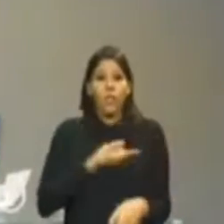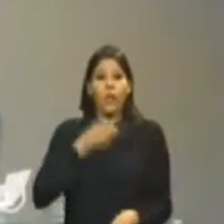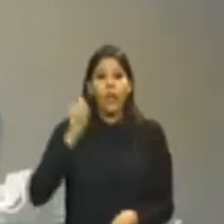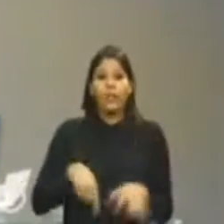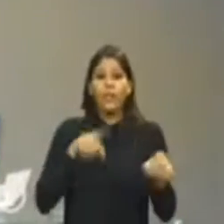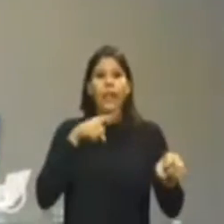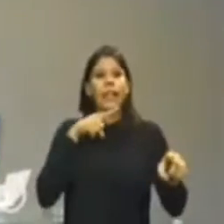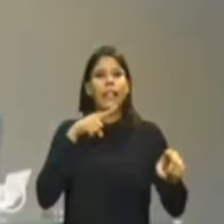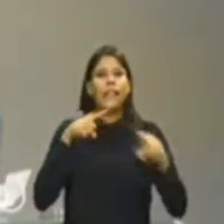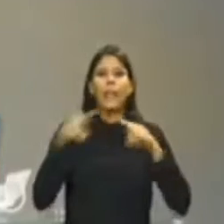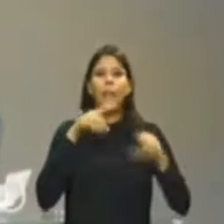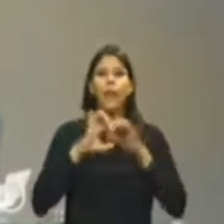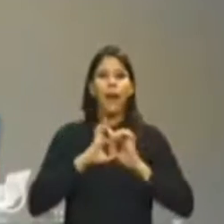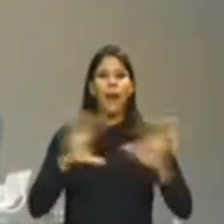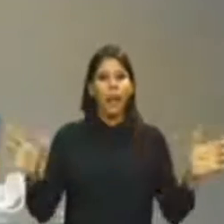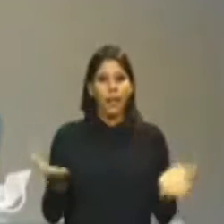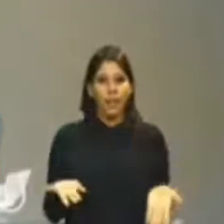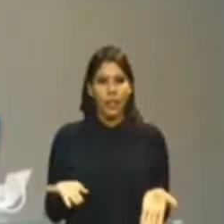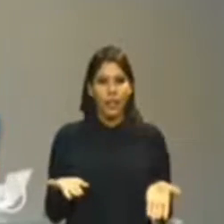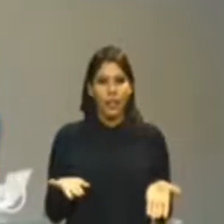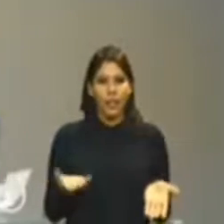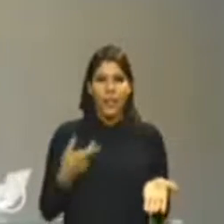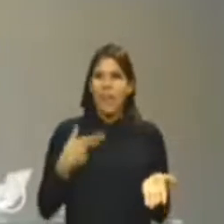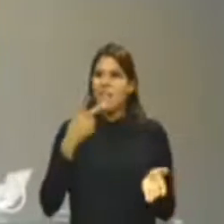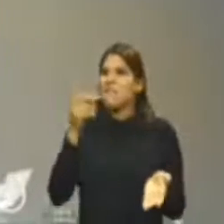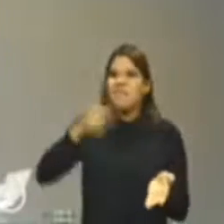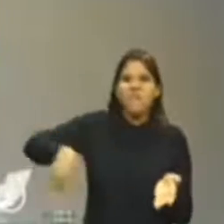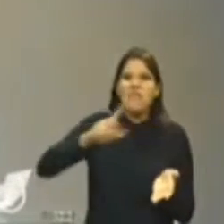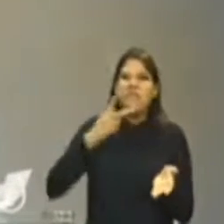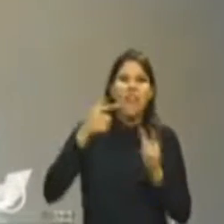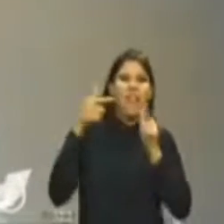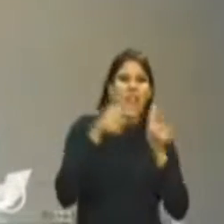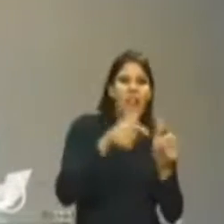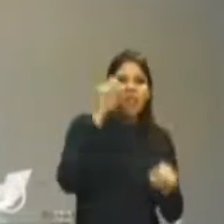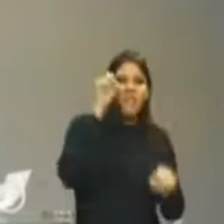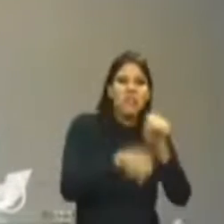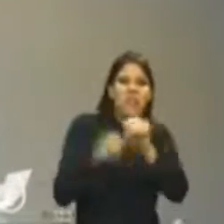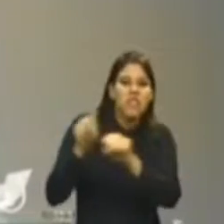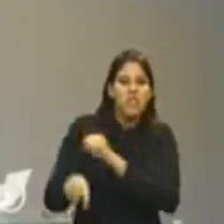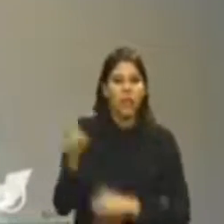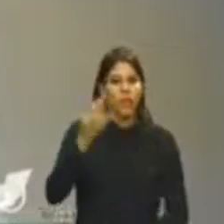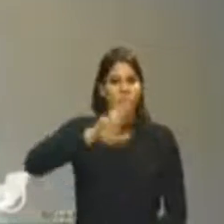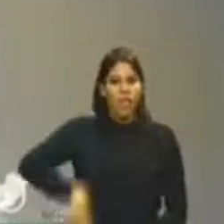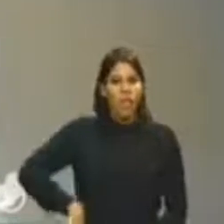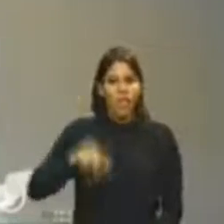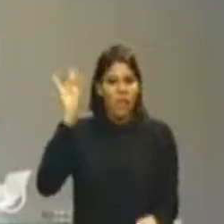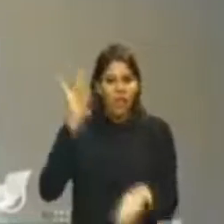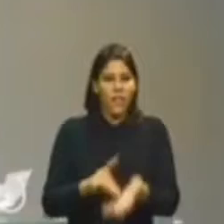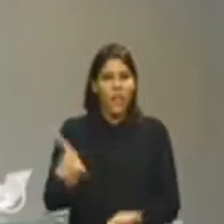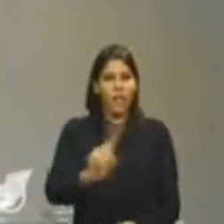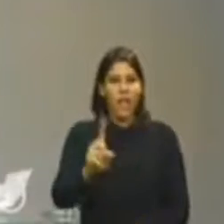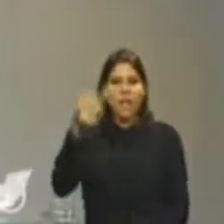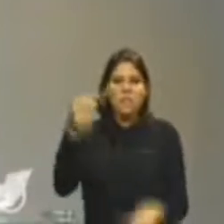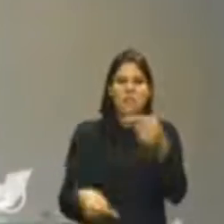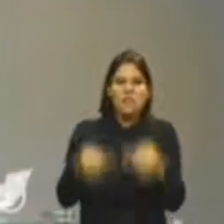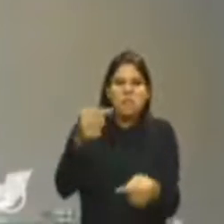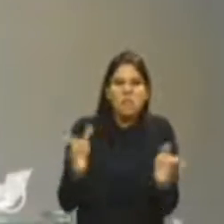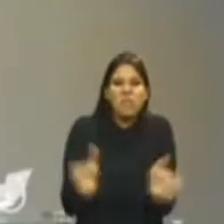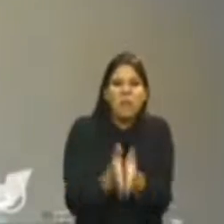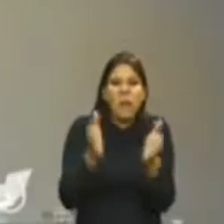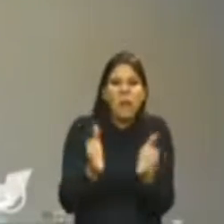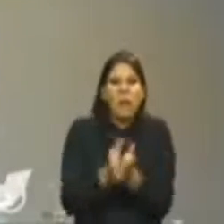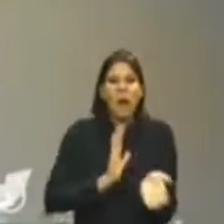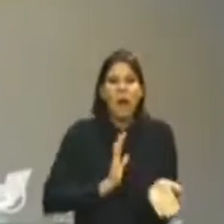democratas. Esse negócio de carimbar o Bolsonaro, de genocida, isso é a maior mentira do mundo. É uma política barata, é uma política